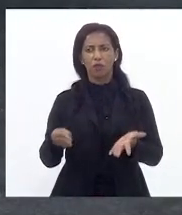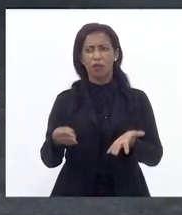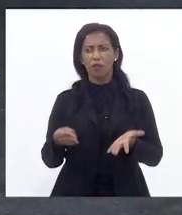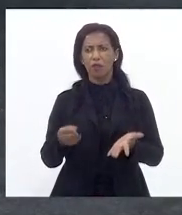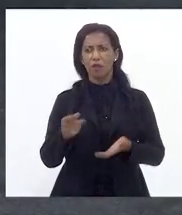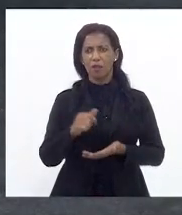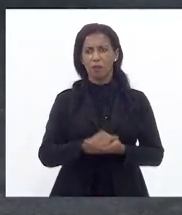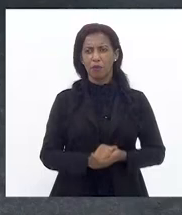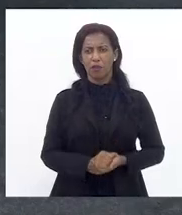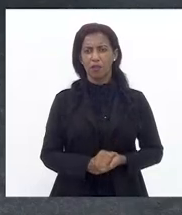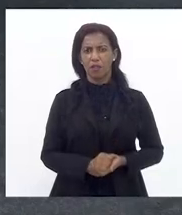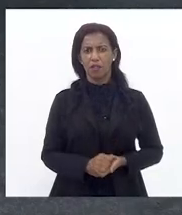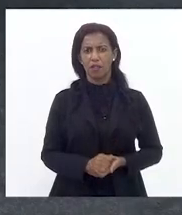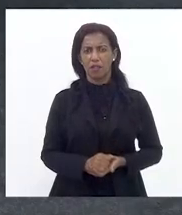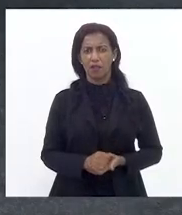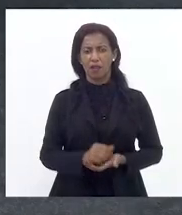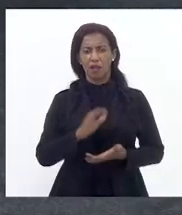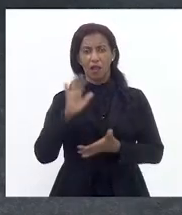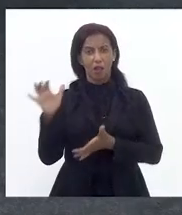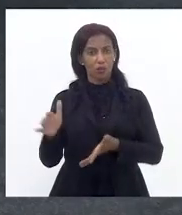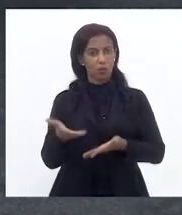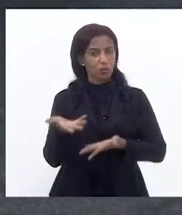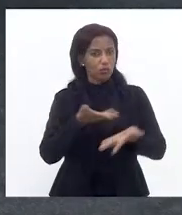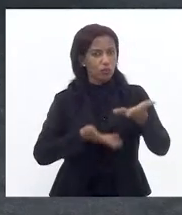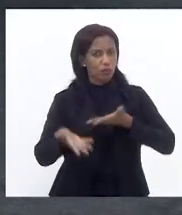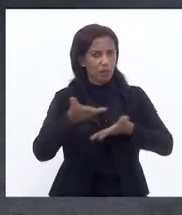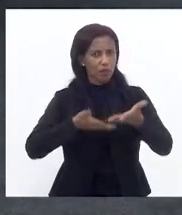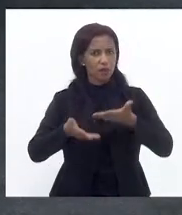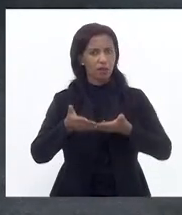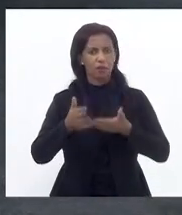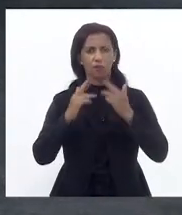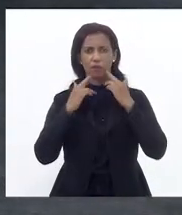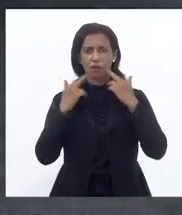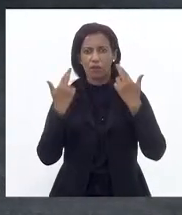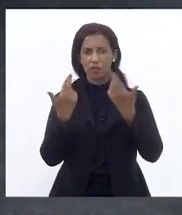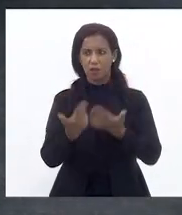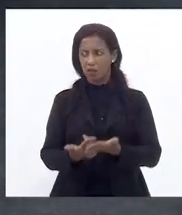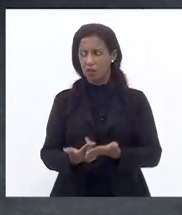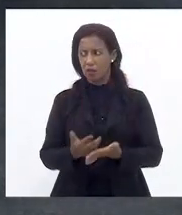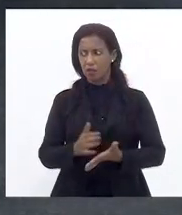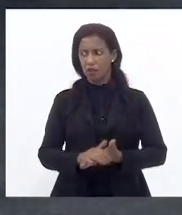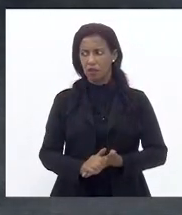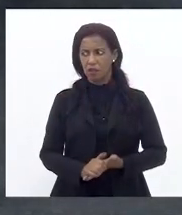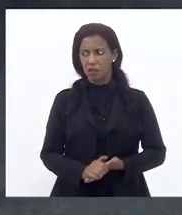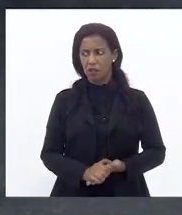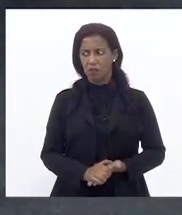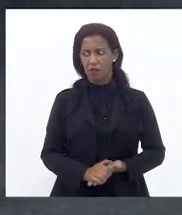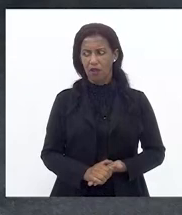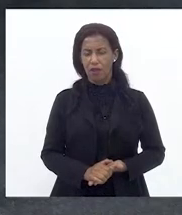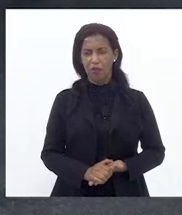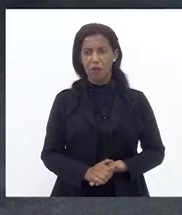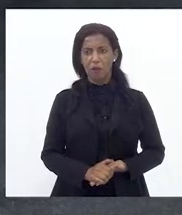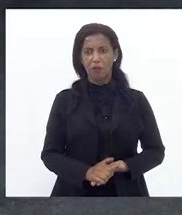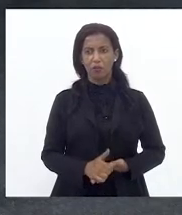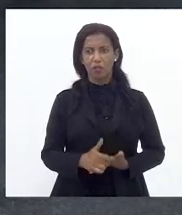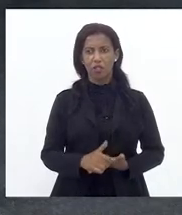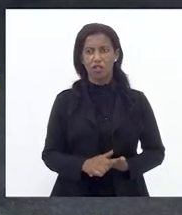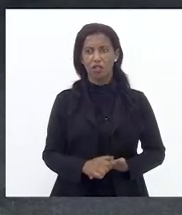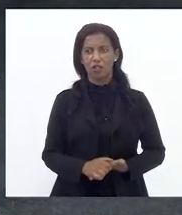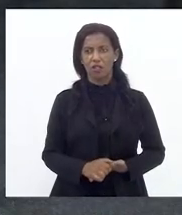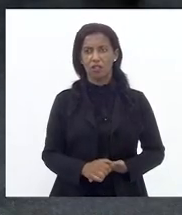Boa tarde até mais servidores e autoridades participantes da audiência pública sou Alexandre Melo seu presidente do sindicato dos auditores